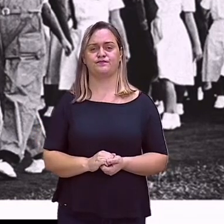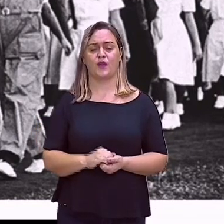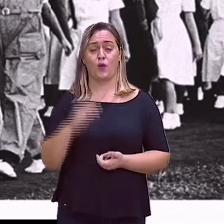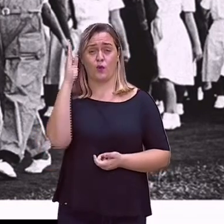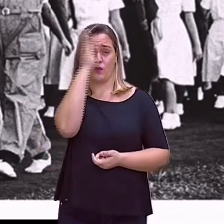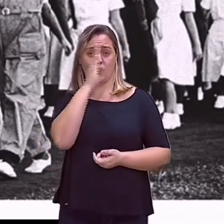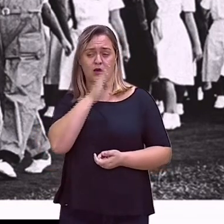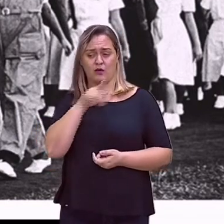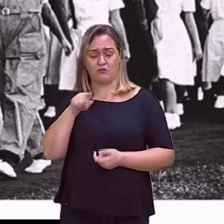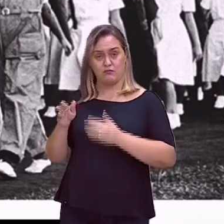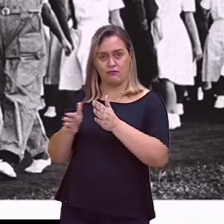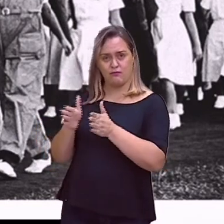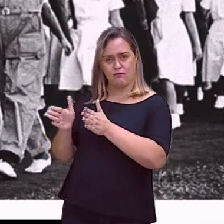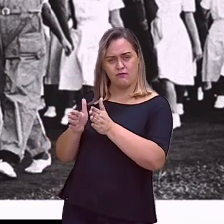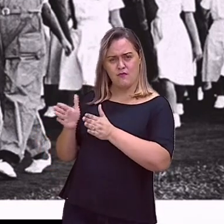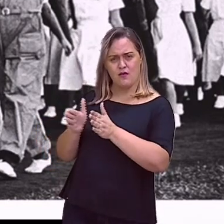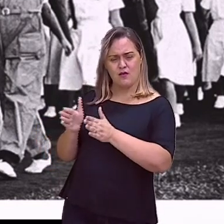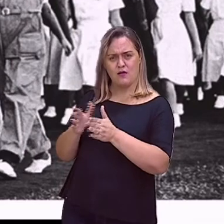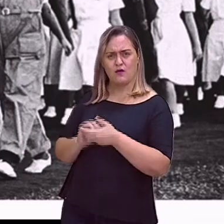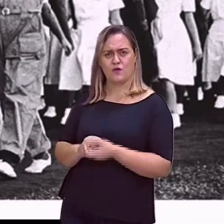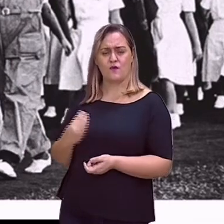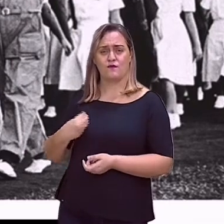naquela época, viviam